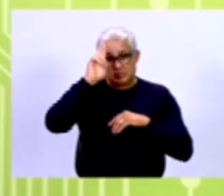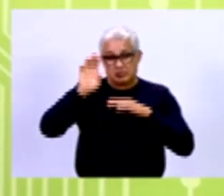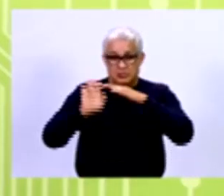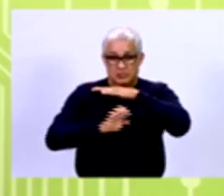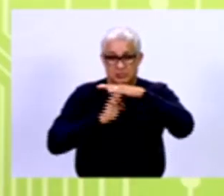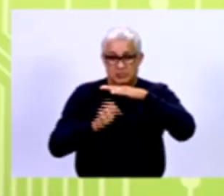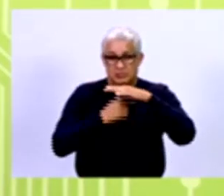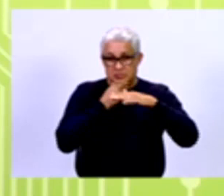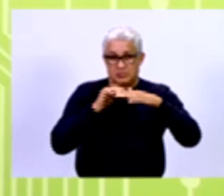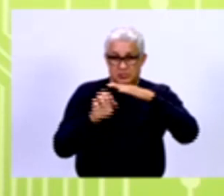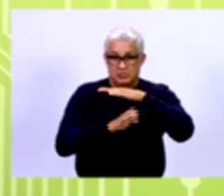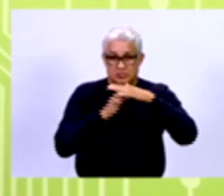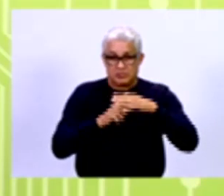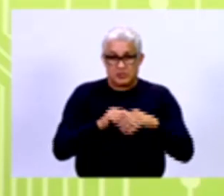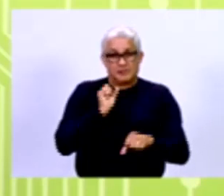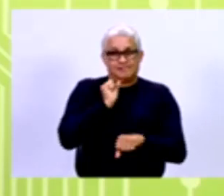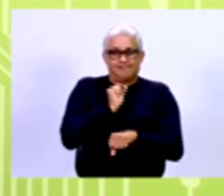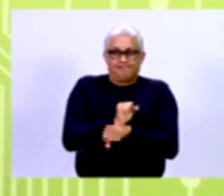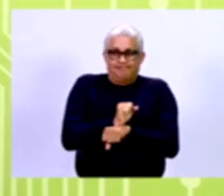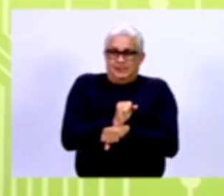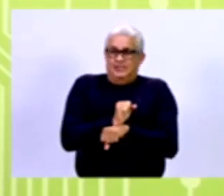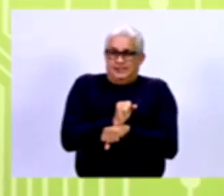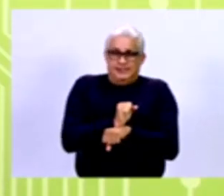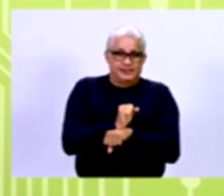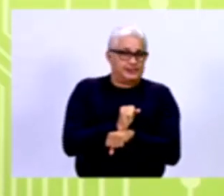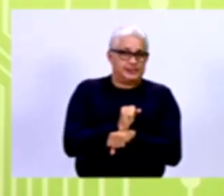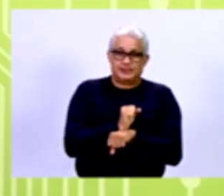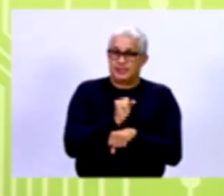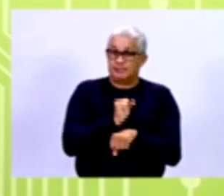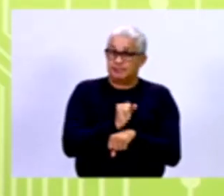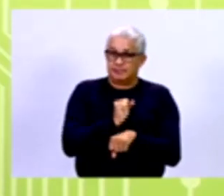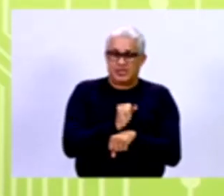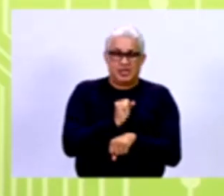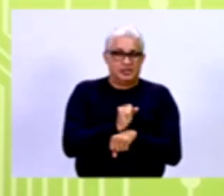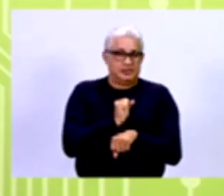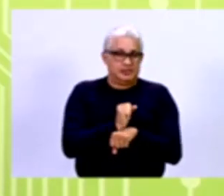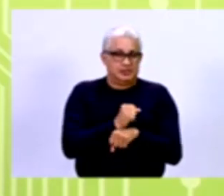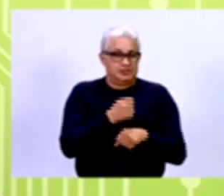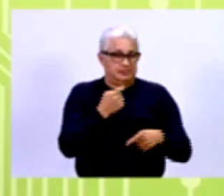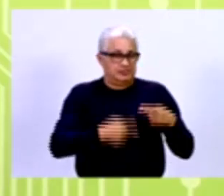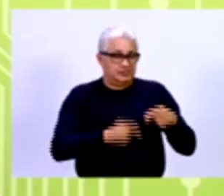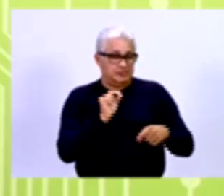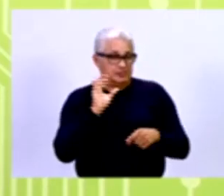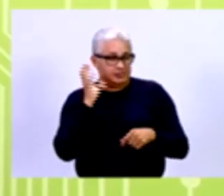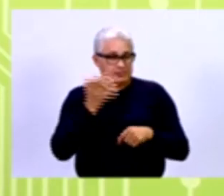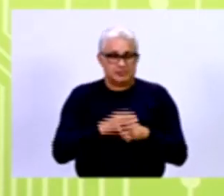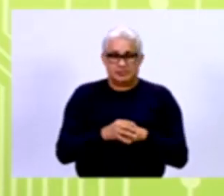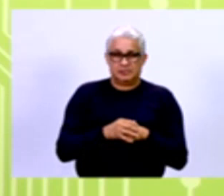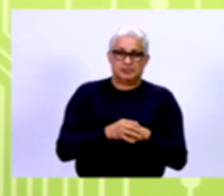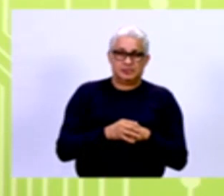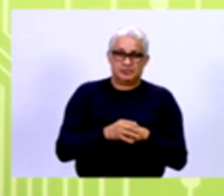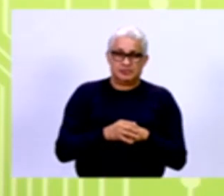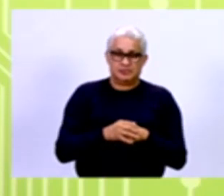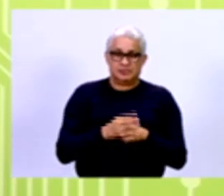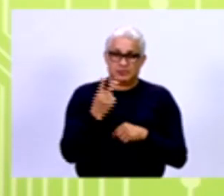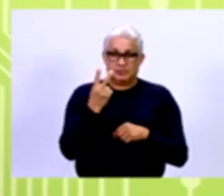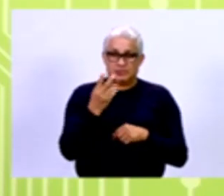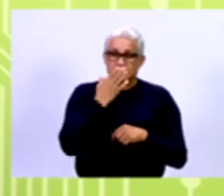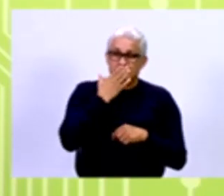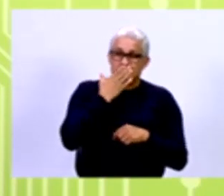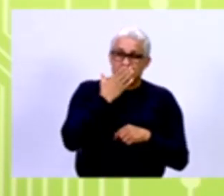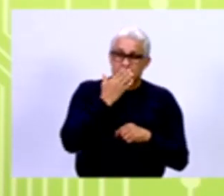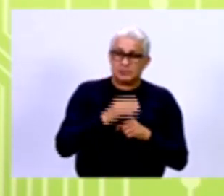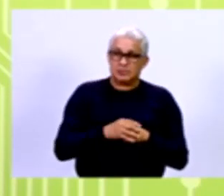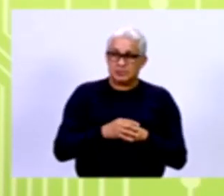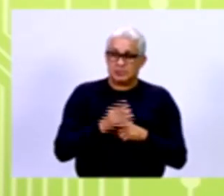forma, retraídos, eles não estão investindo, eles estão em stand-by esperando também o retorno. Então, as duas formas de se